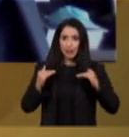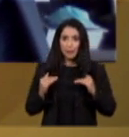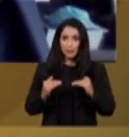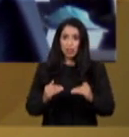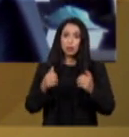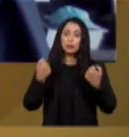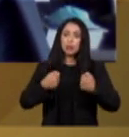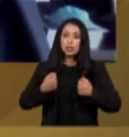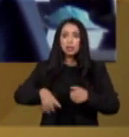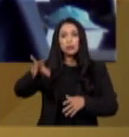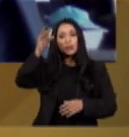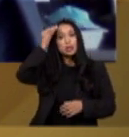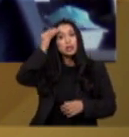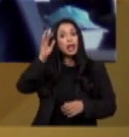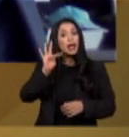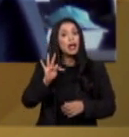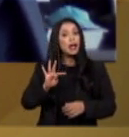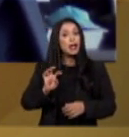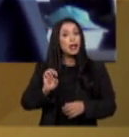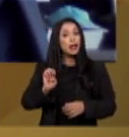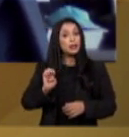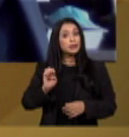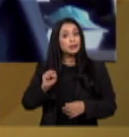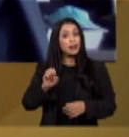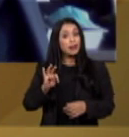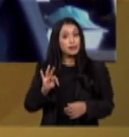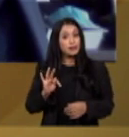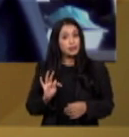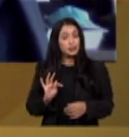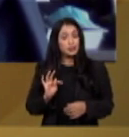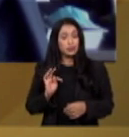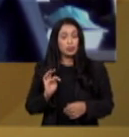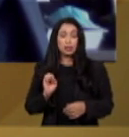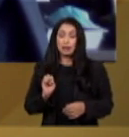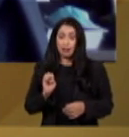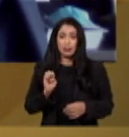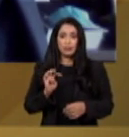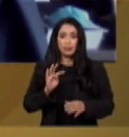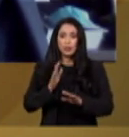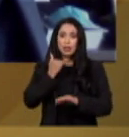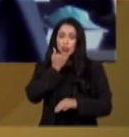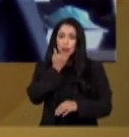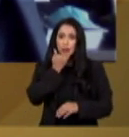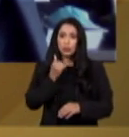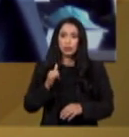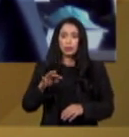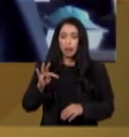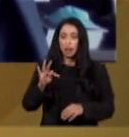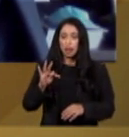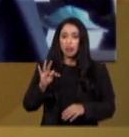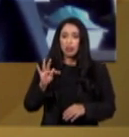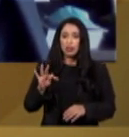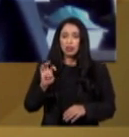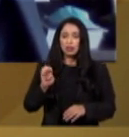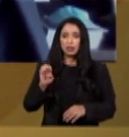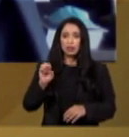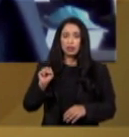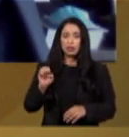tese jurídica do julgamento. Tanto é um hábito, uma maneira de trabalhar que eu tenho, sempre concluir